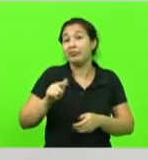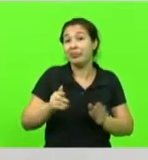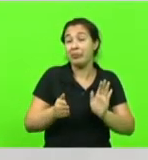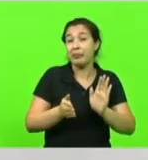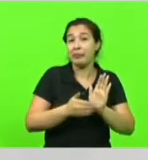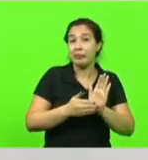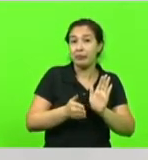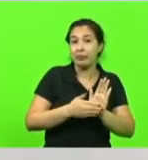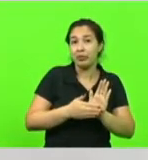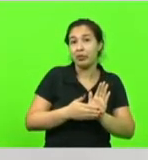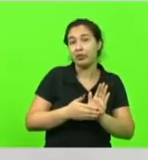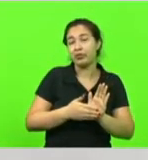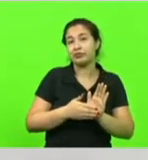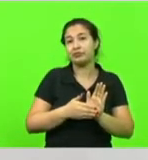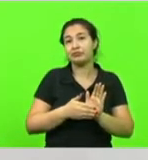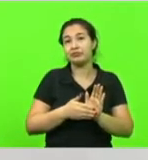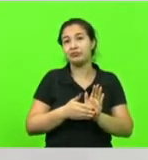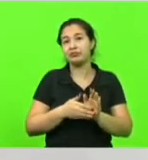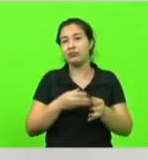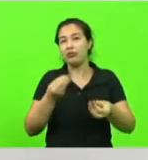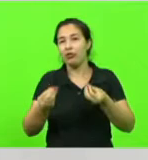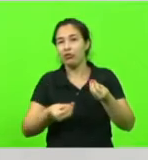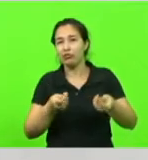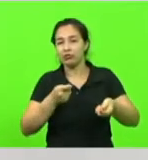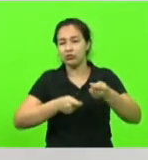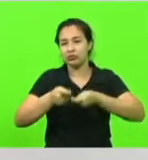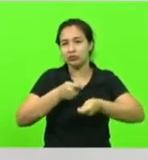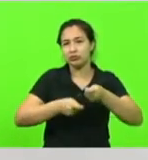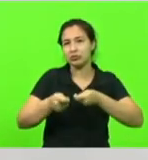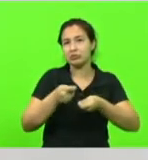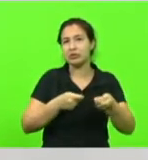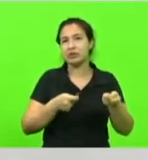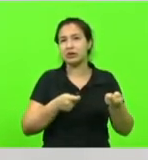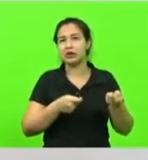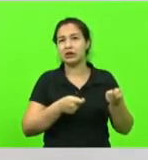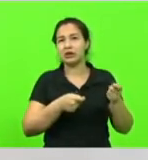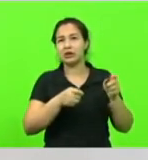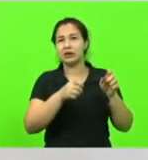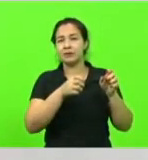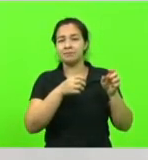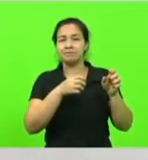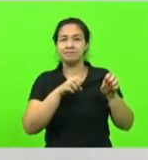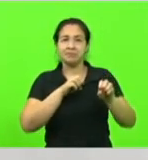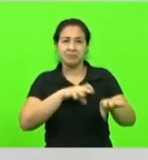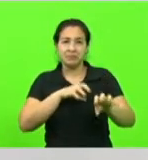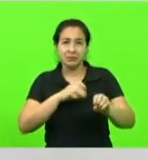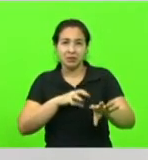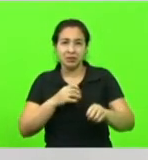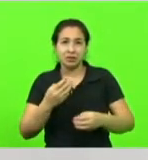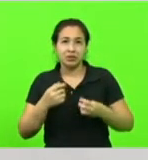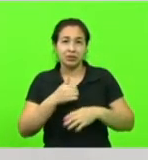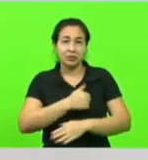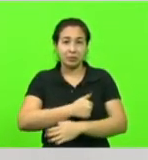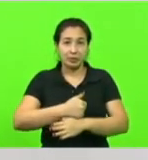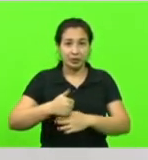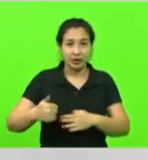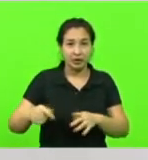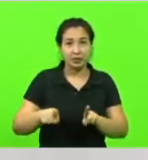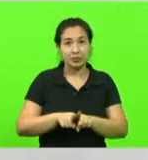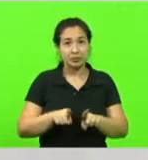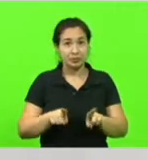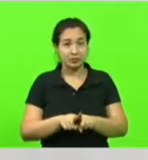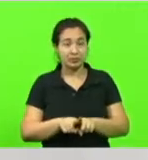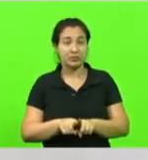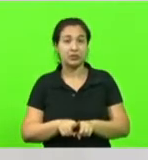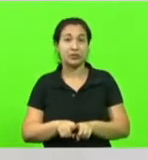noções básicas de economia liberal, empreendedorismo, educação moral e cívica, e eu quero ver quem é que não vai aprovar aqui